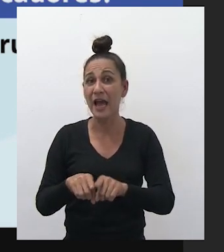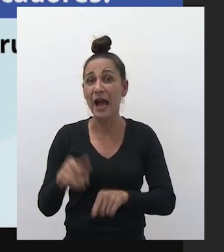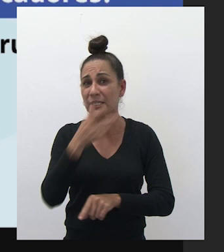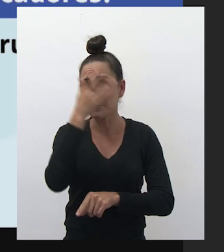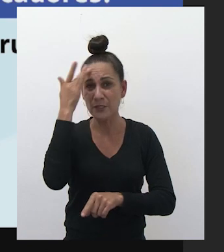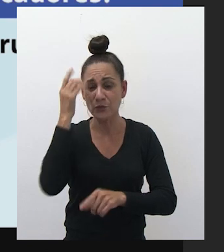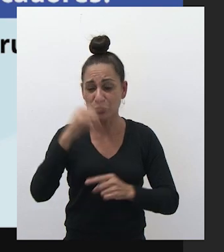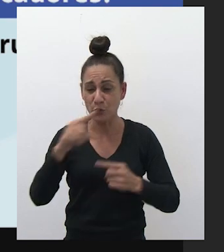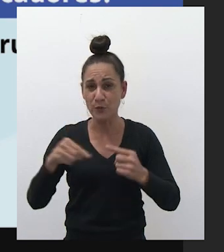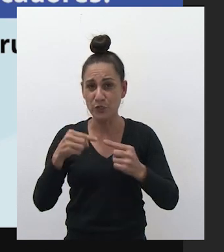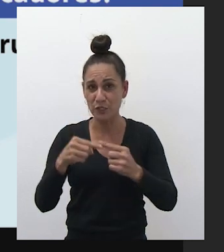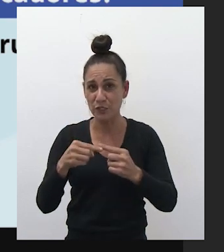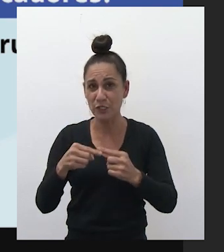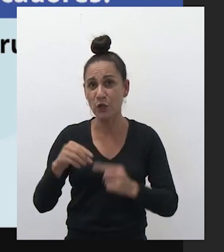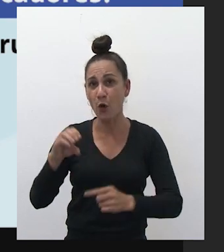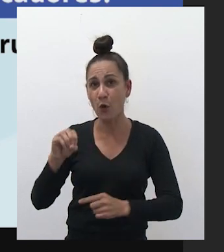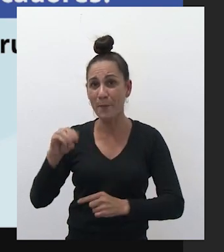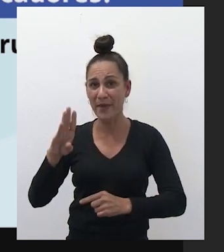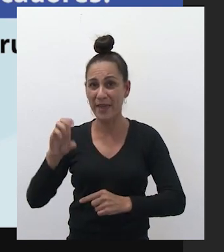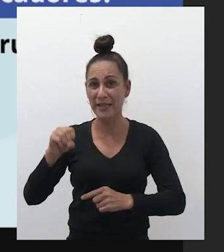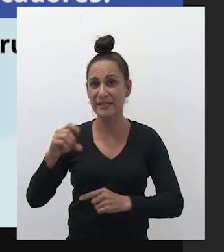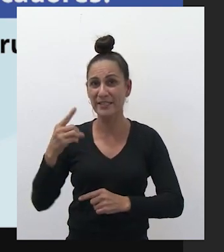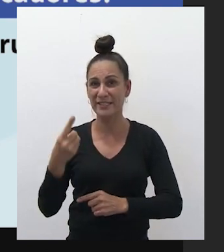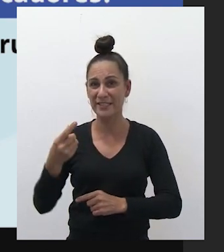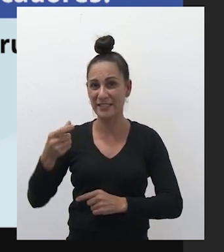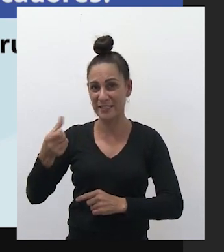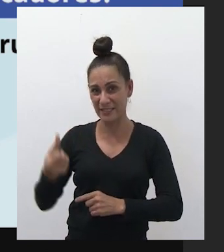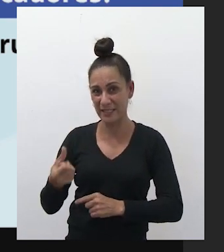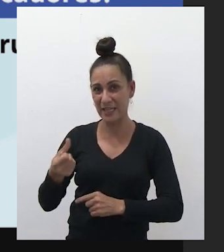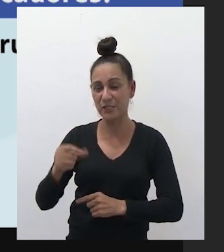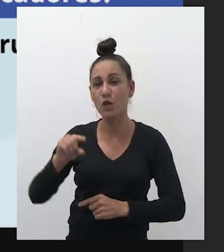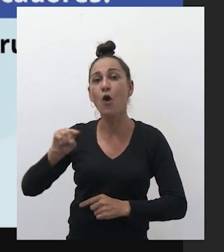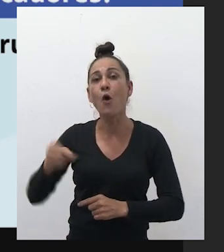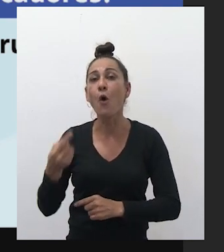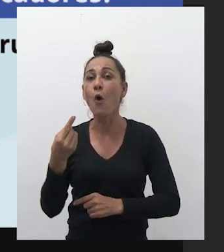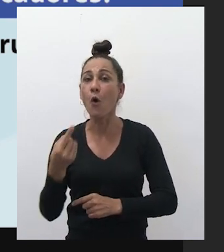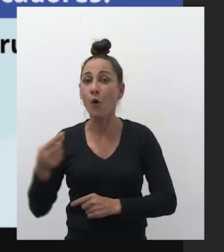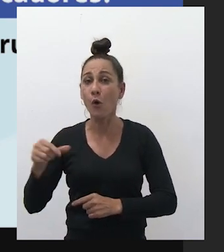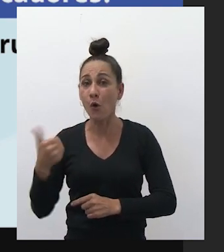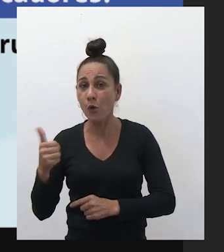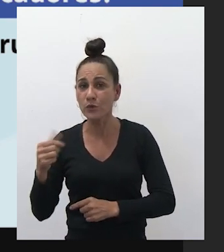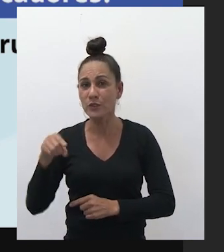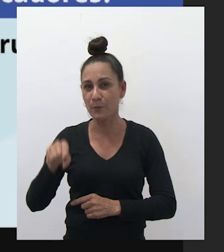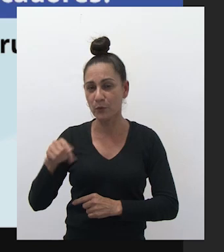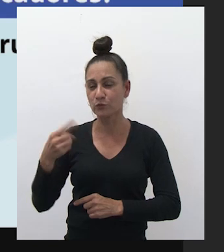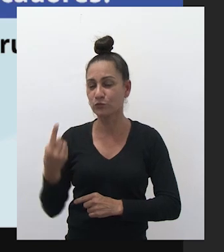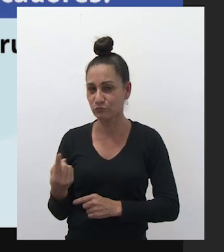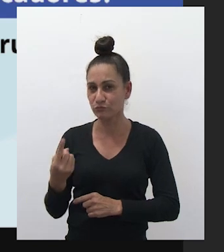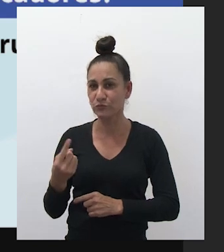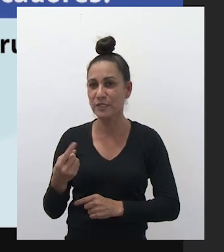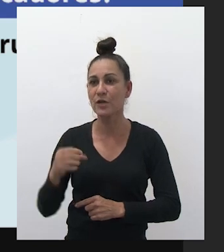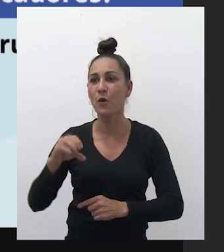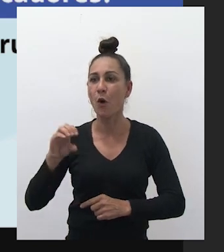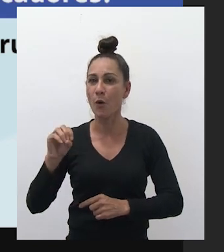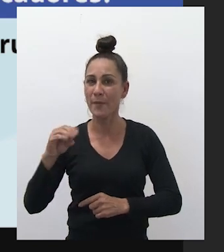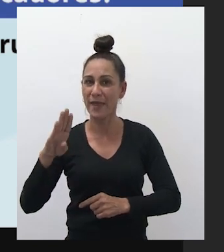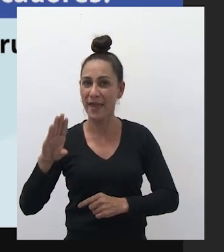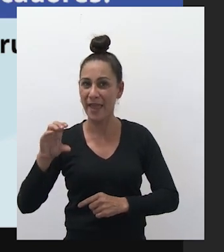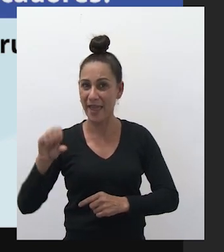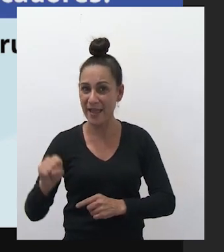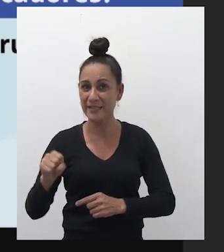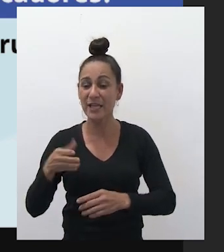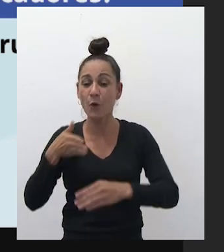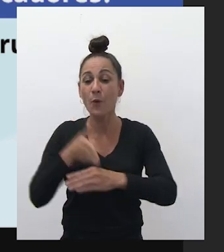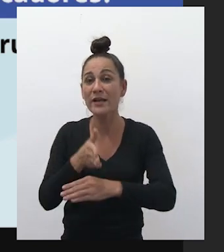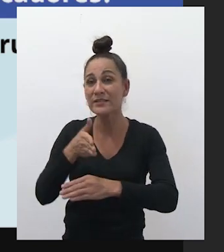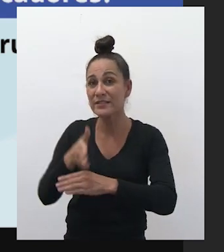o objetivo ODS 16.b, 11.1, são ODS que tangenciam a questão do